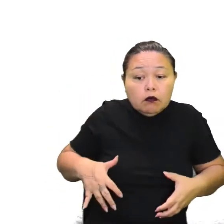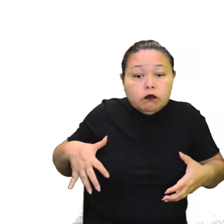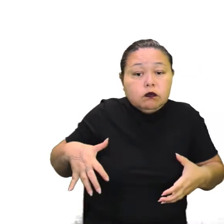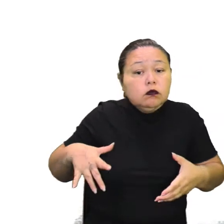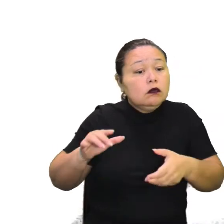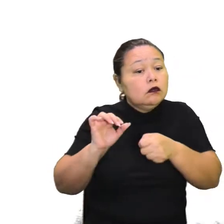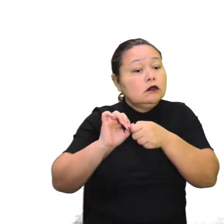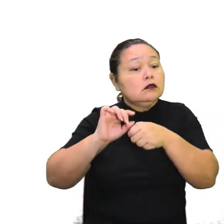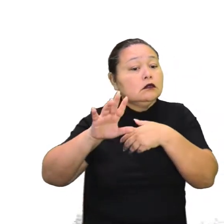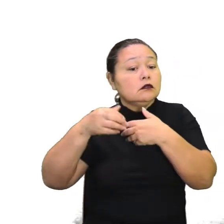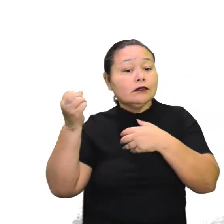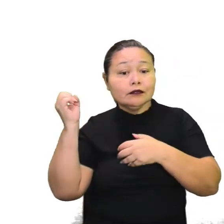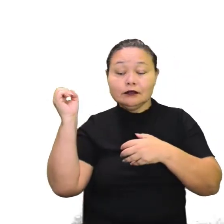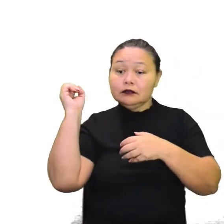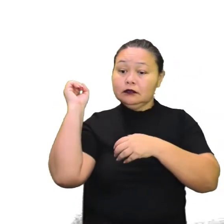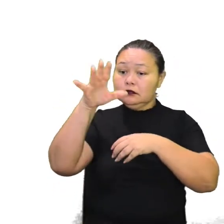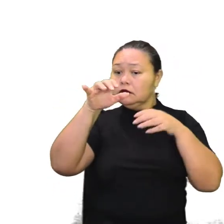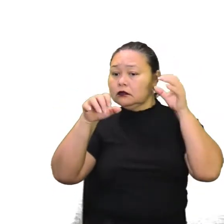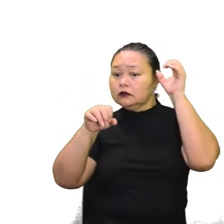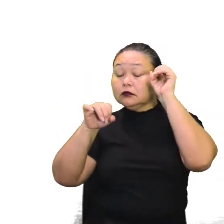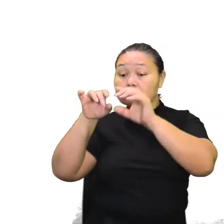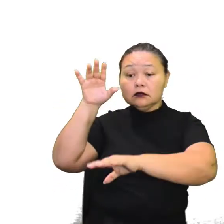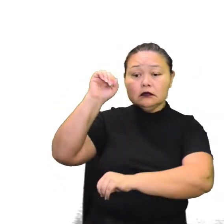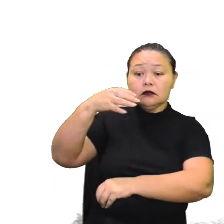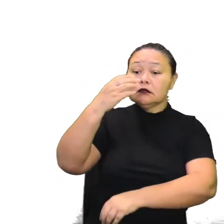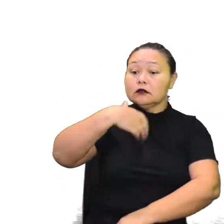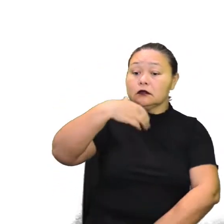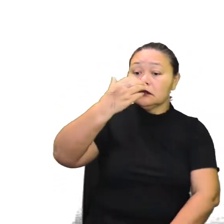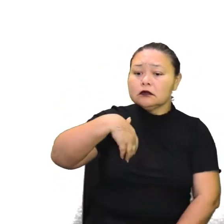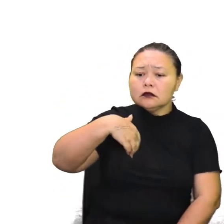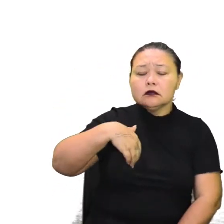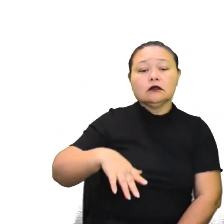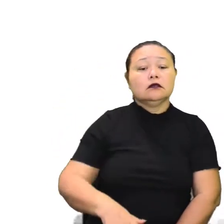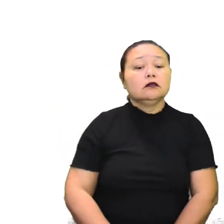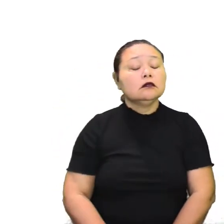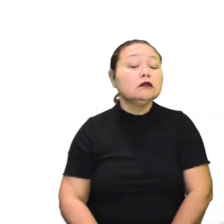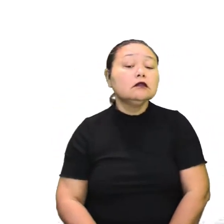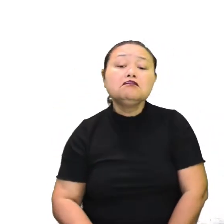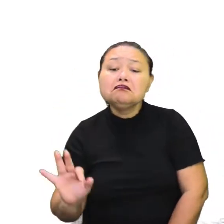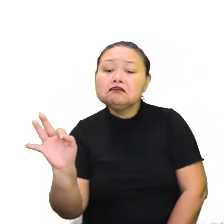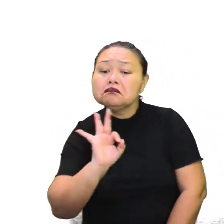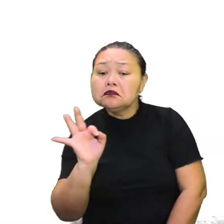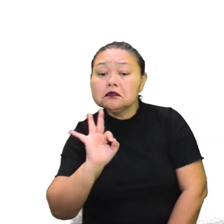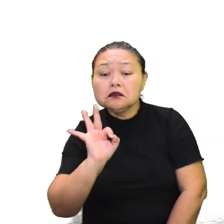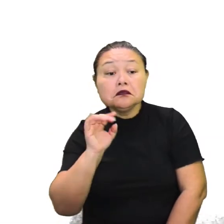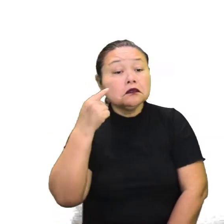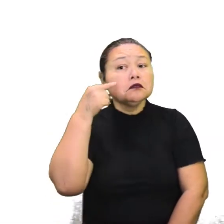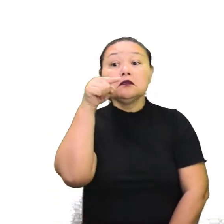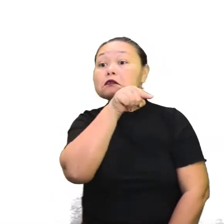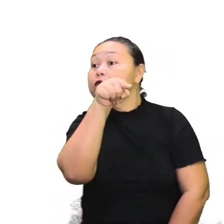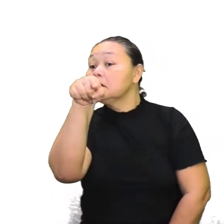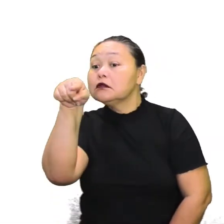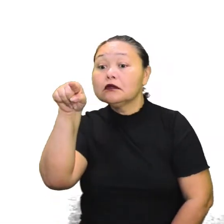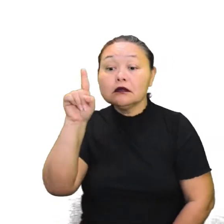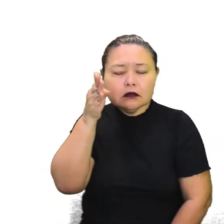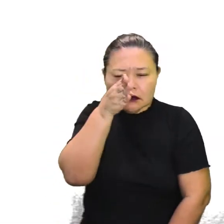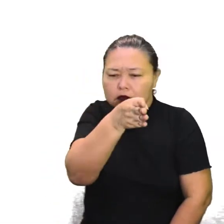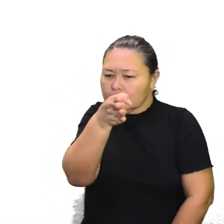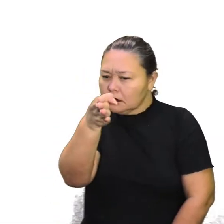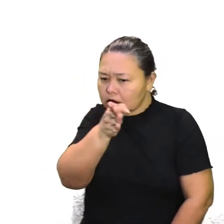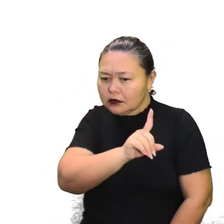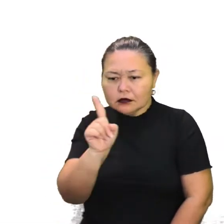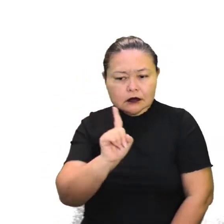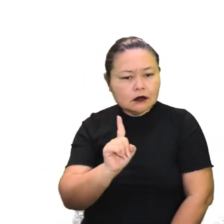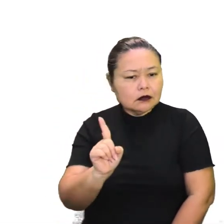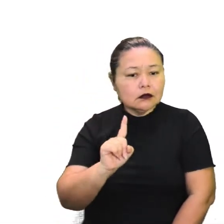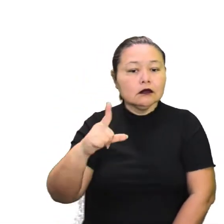os bolsos e arremessado as maçãs uma a uma, sem cuidar em mirar com maior